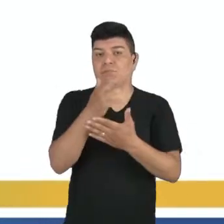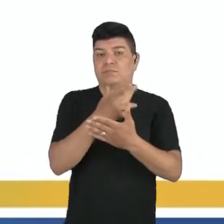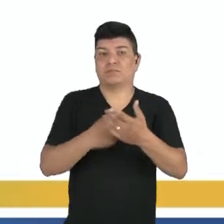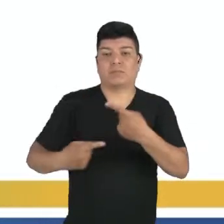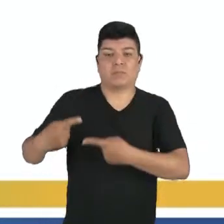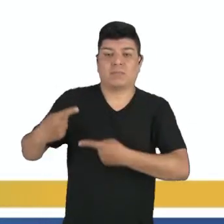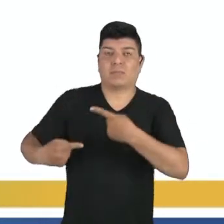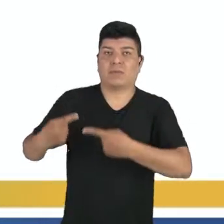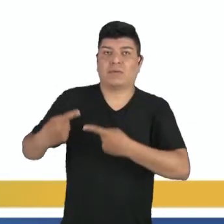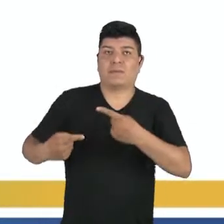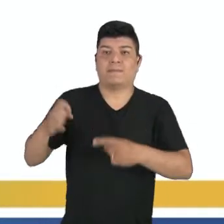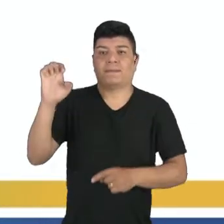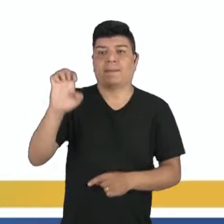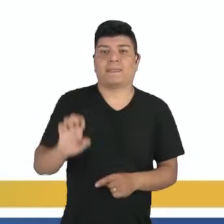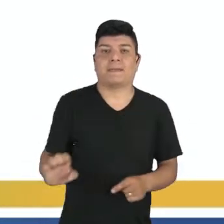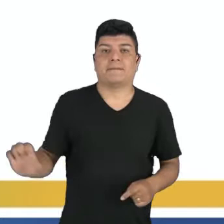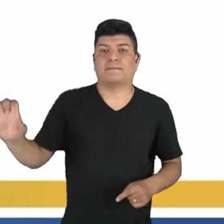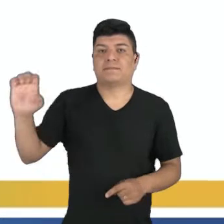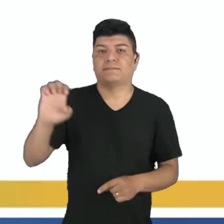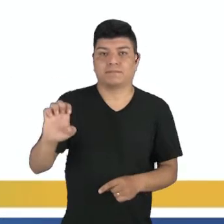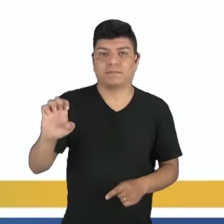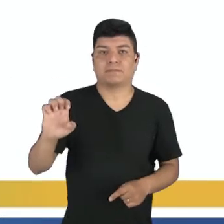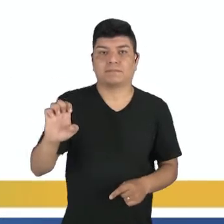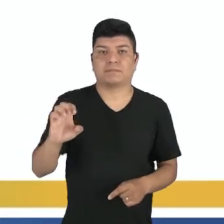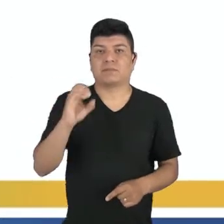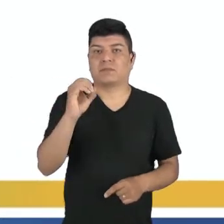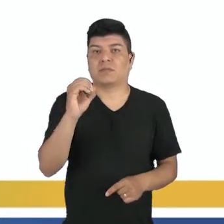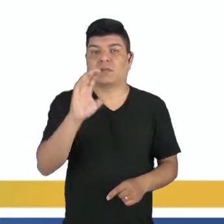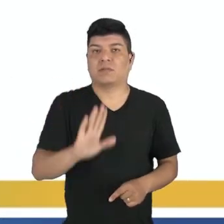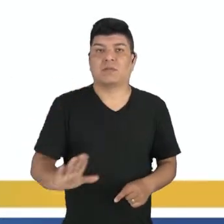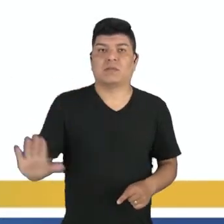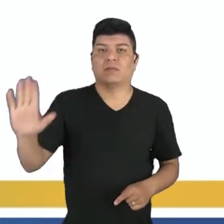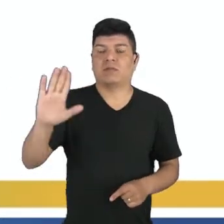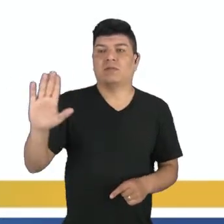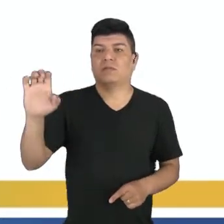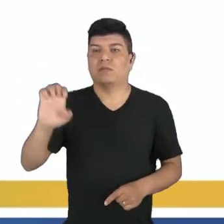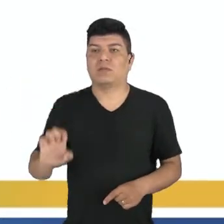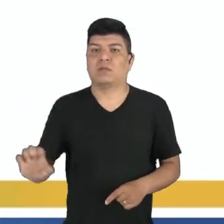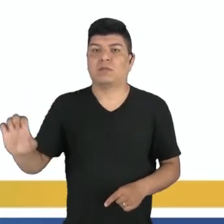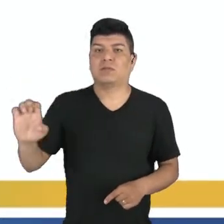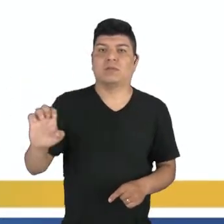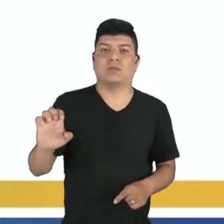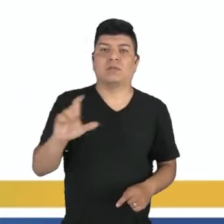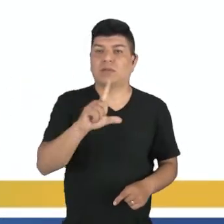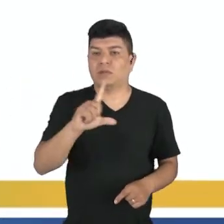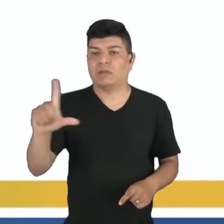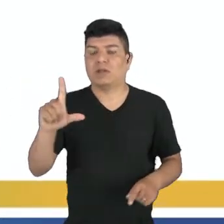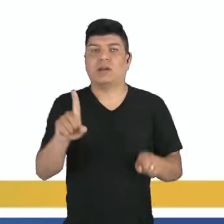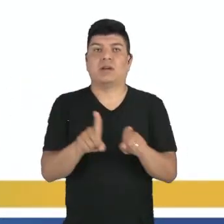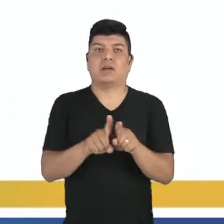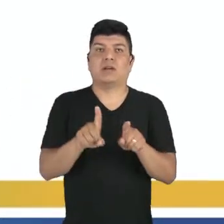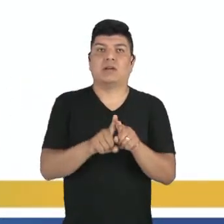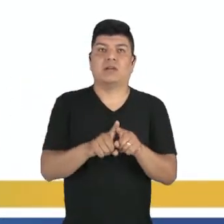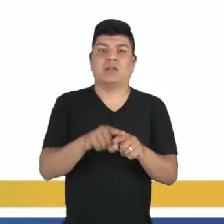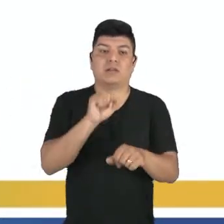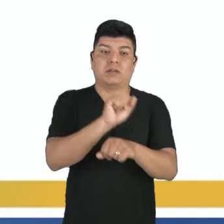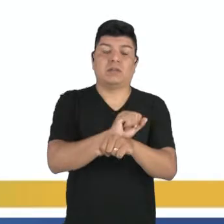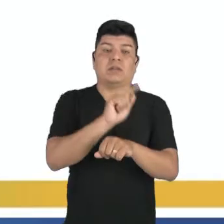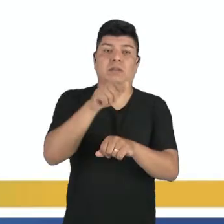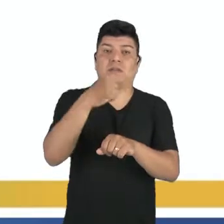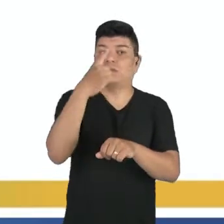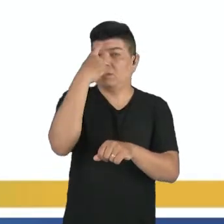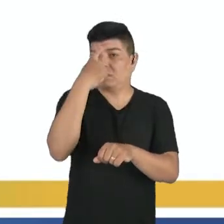países tanto da Europa Ocidental como do leste europeu depois da de você fazer um congelamento da